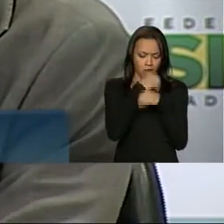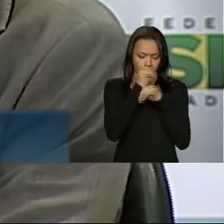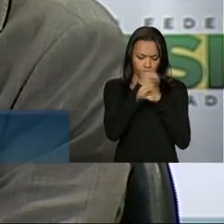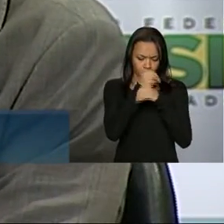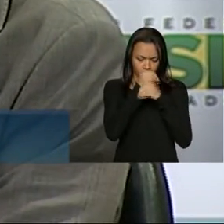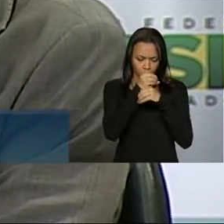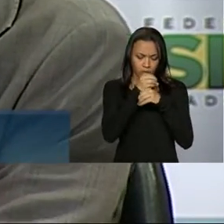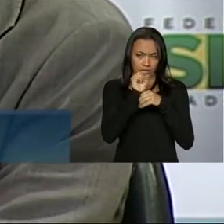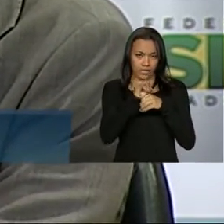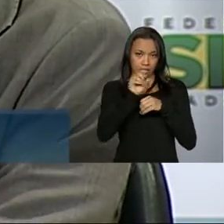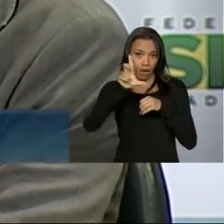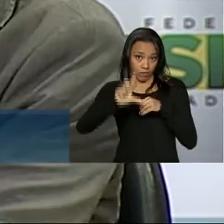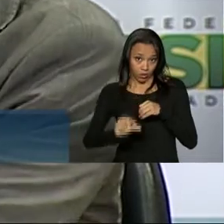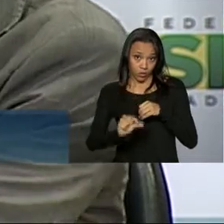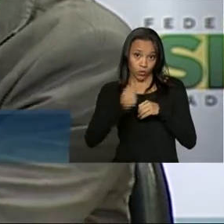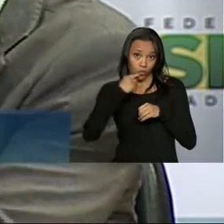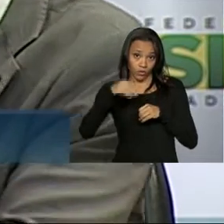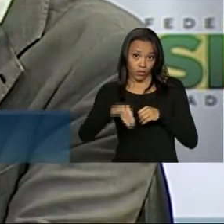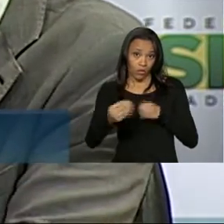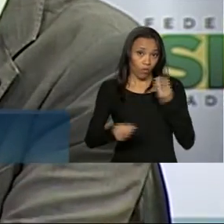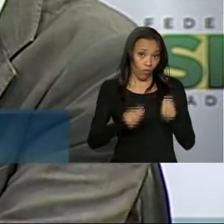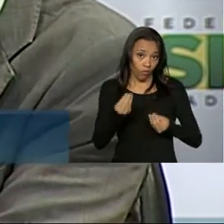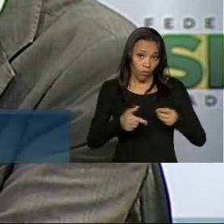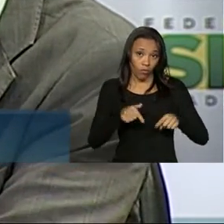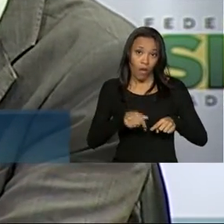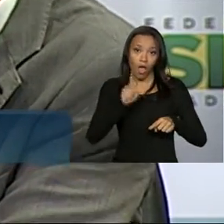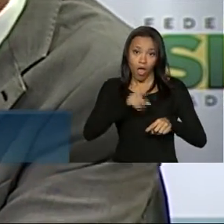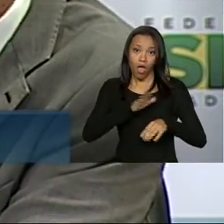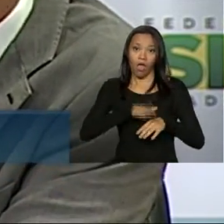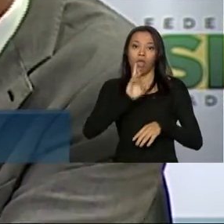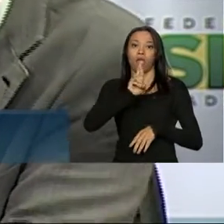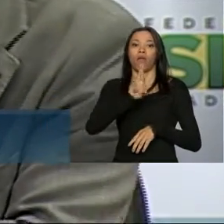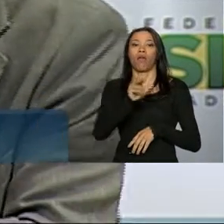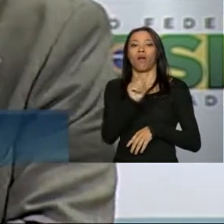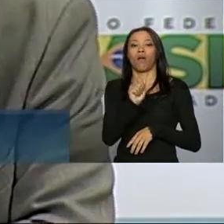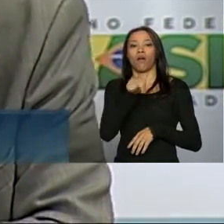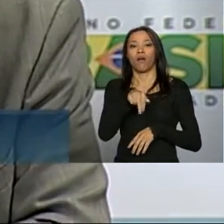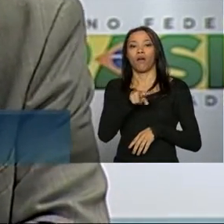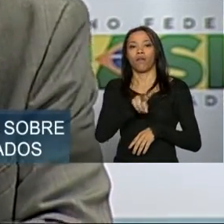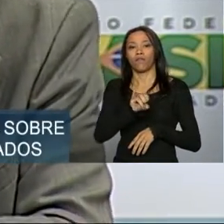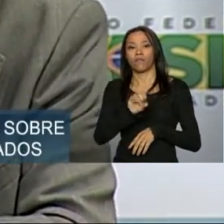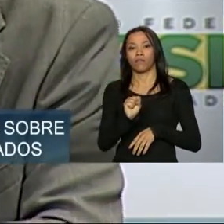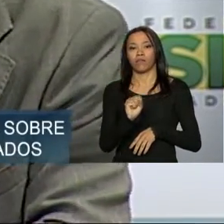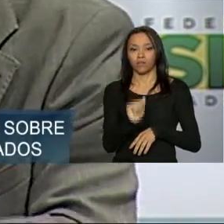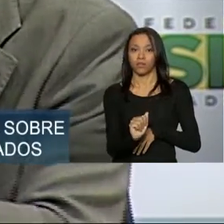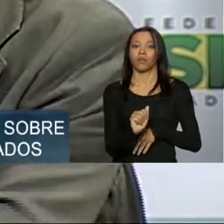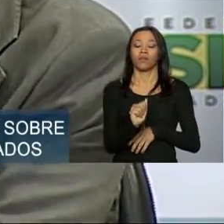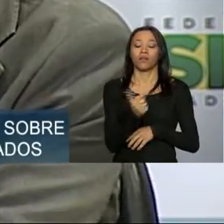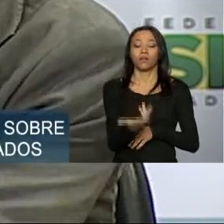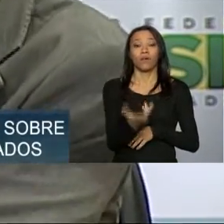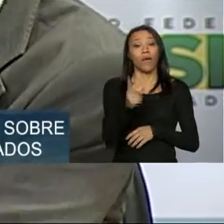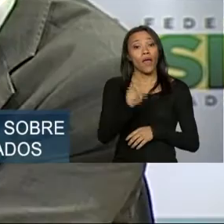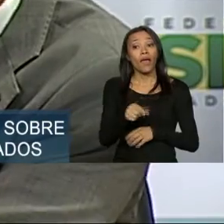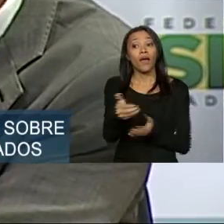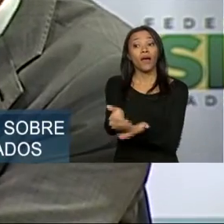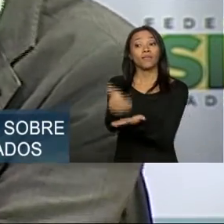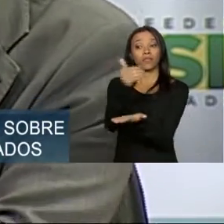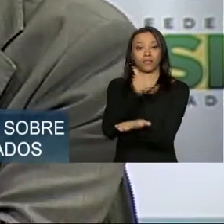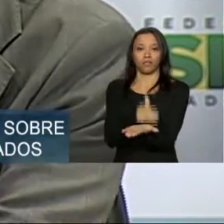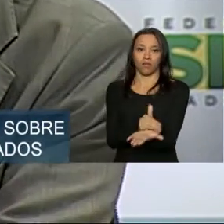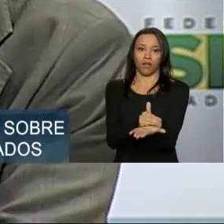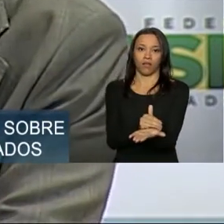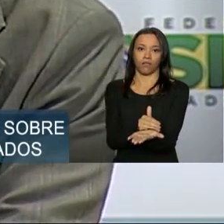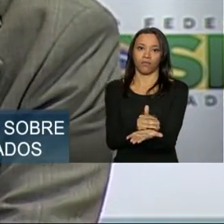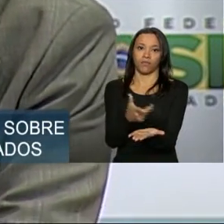Mas o movimento que está estabelecido entre o Ministério e a indústria é um movimento de antecipação voluntária,